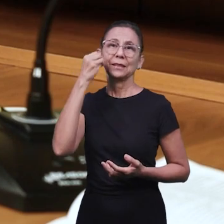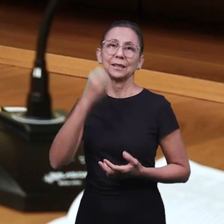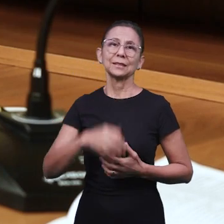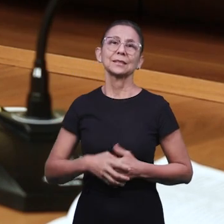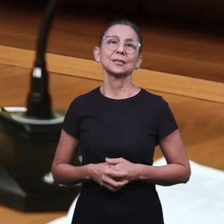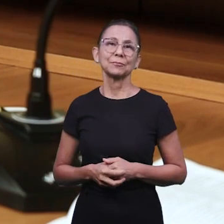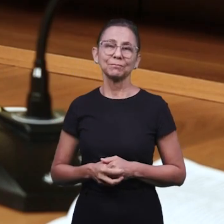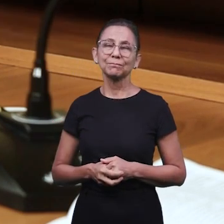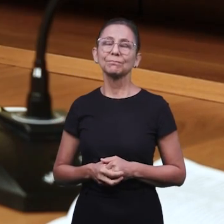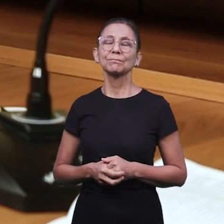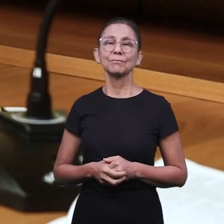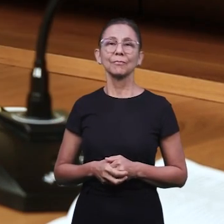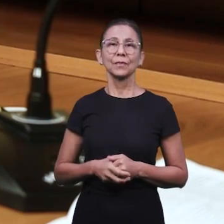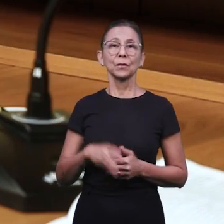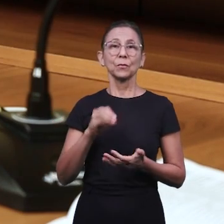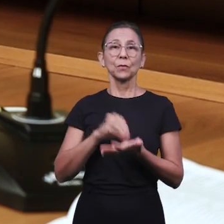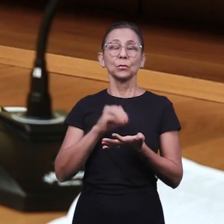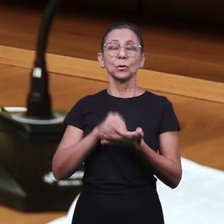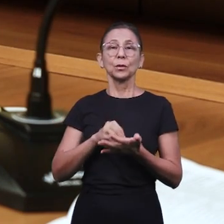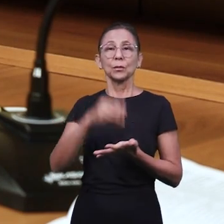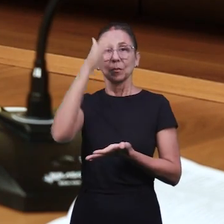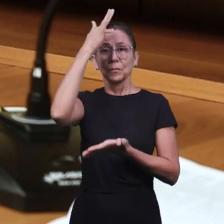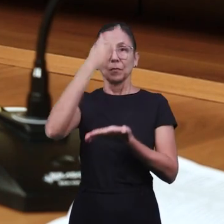Faltou uma experiência com uma fé viva.